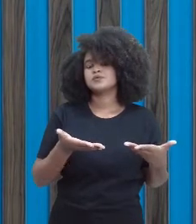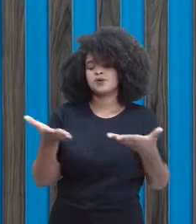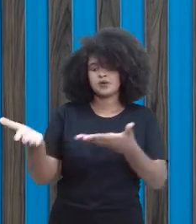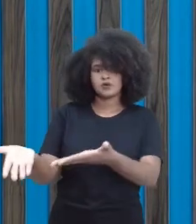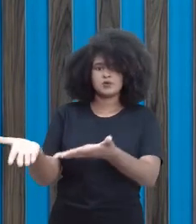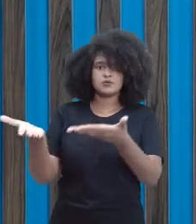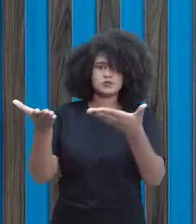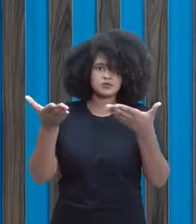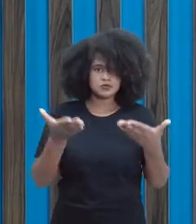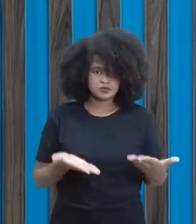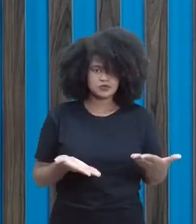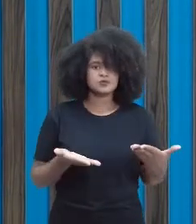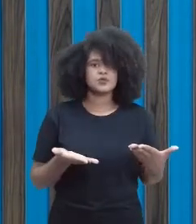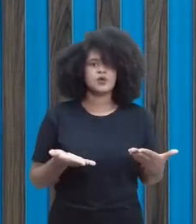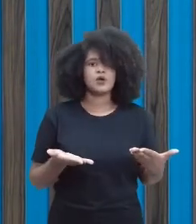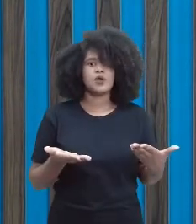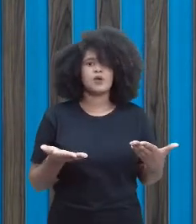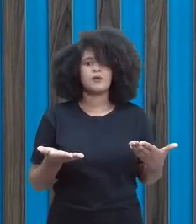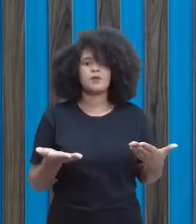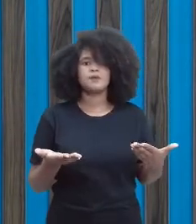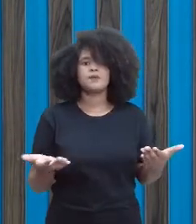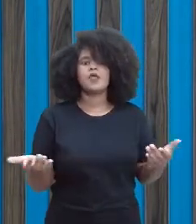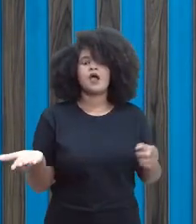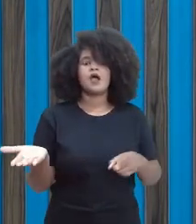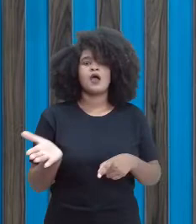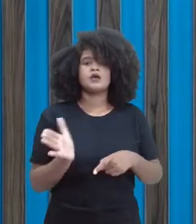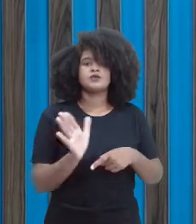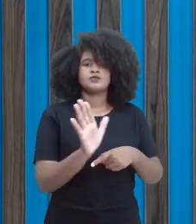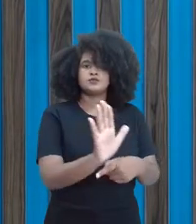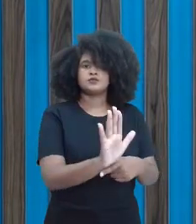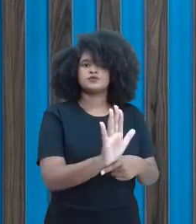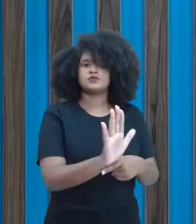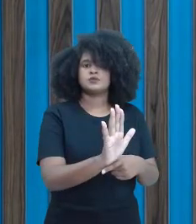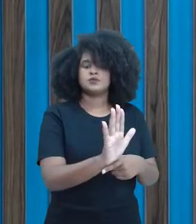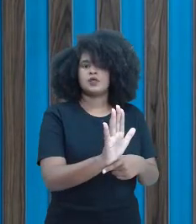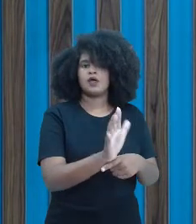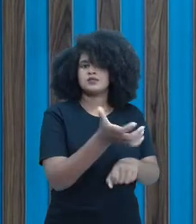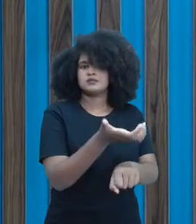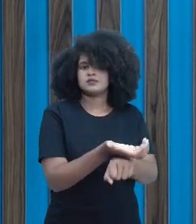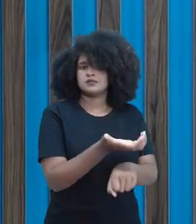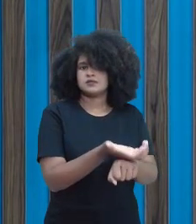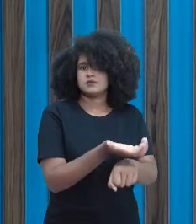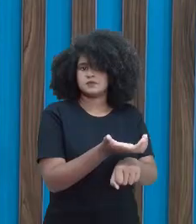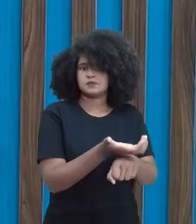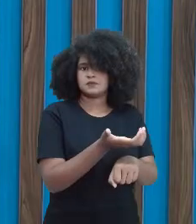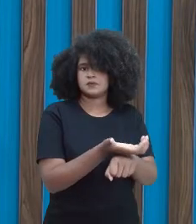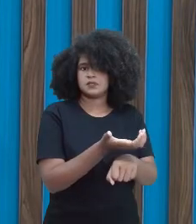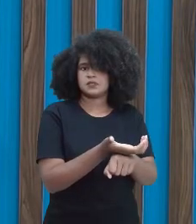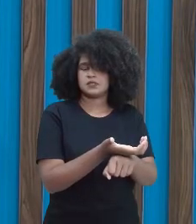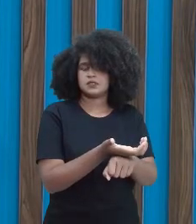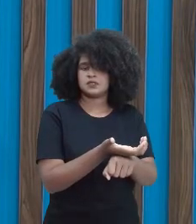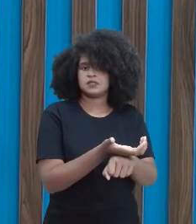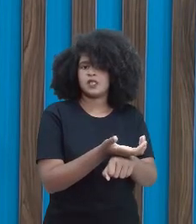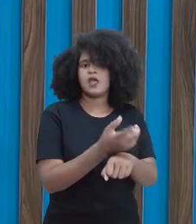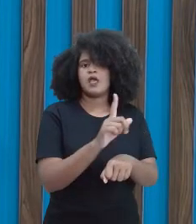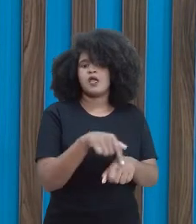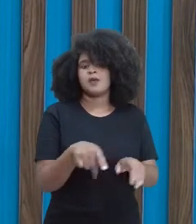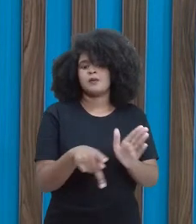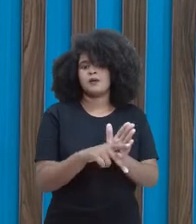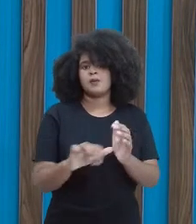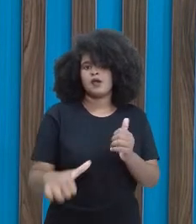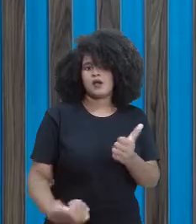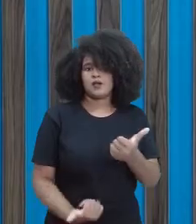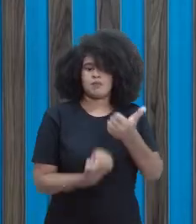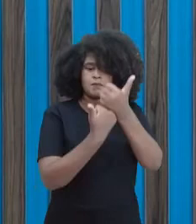um assistente de disciplina. A gente chama aqui isso de quê, professor Rony? Assistente de disciplina é auxiliar. Auxiliar de disciplina.